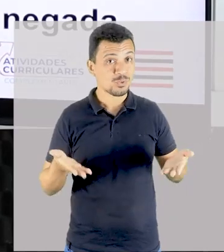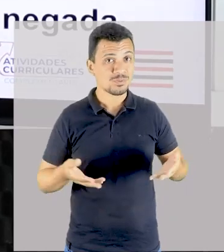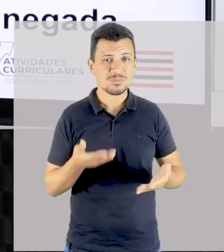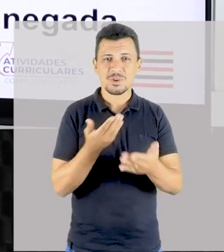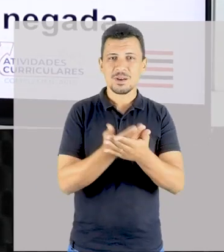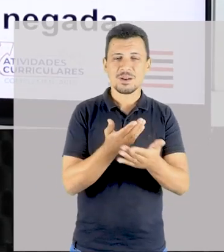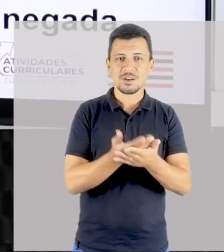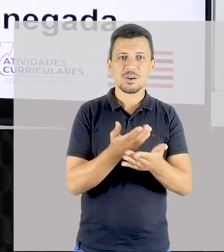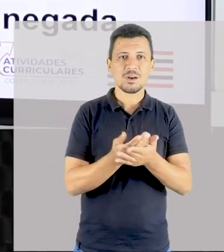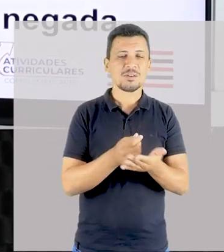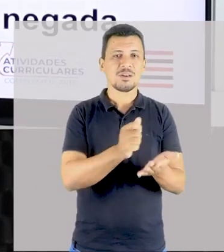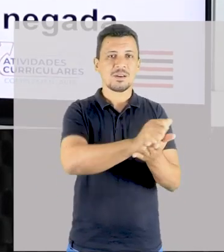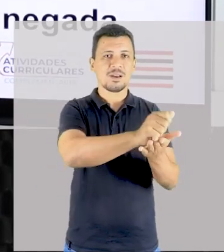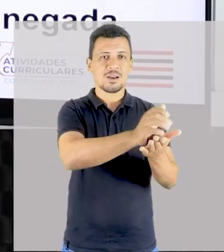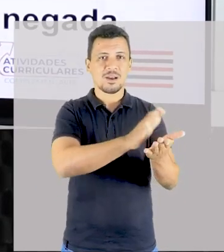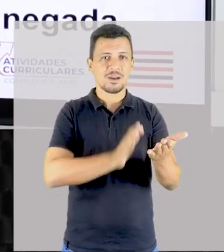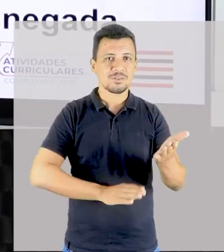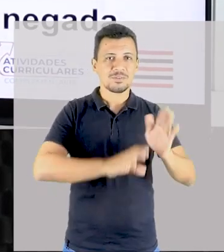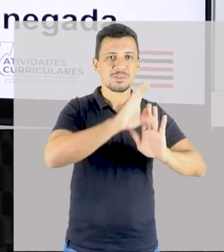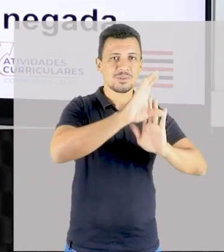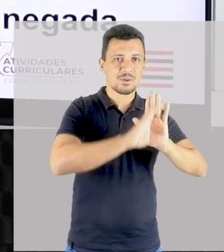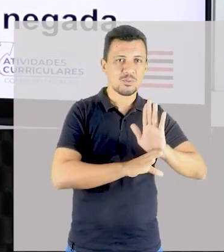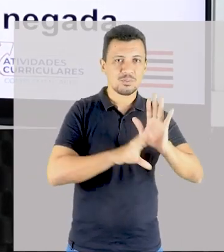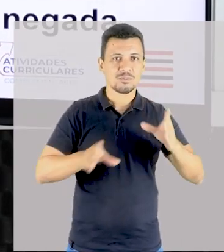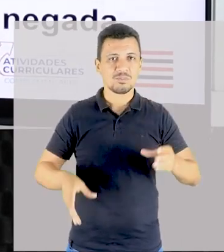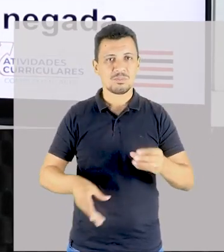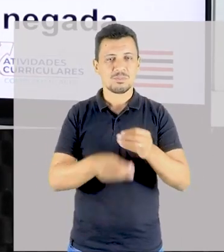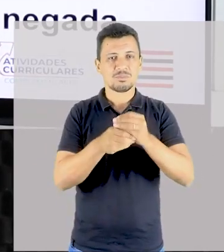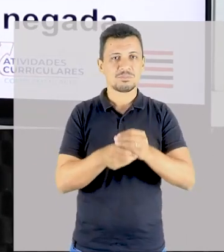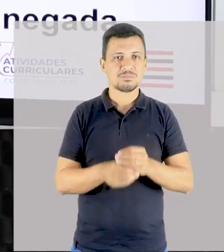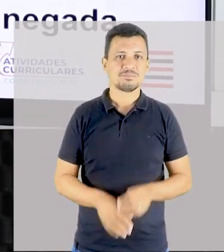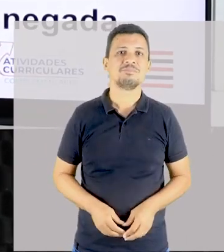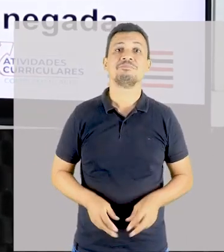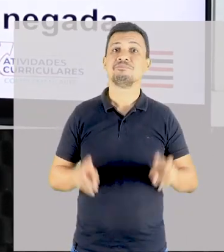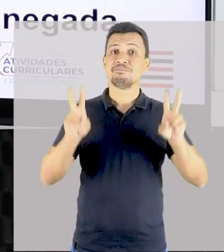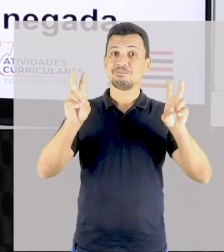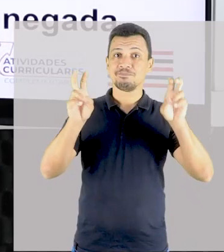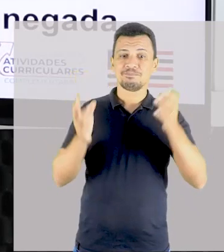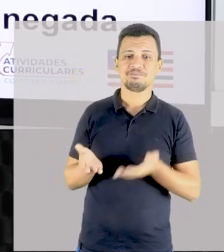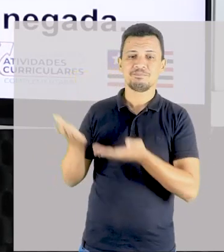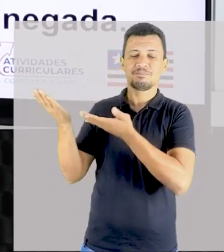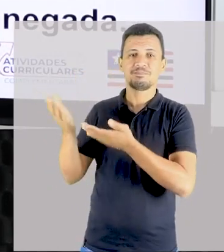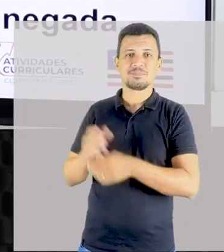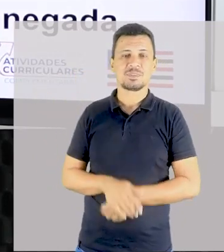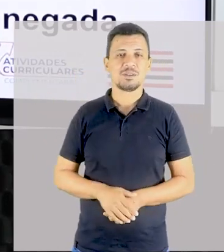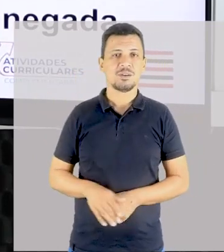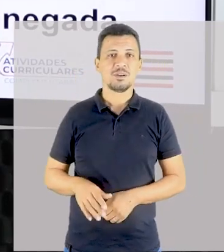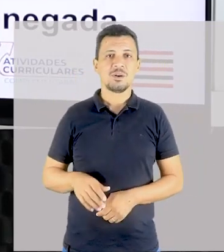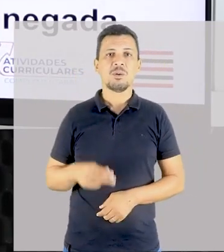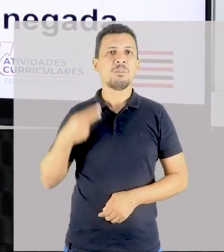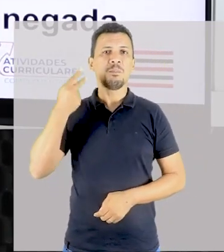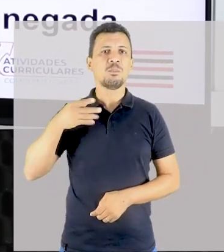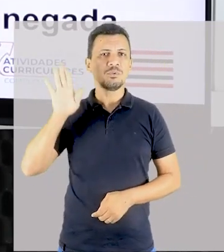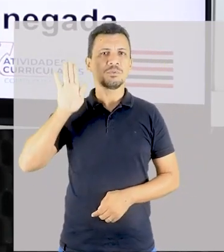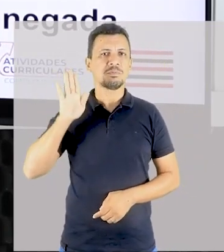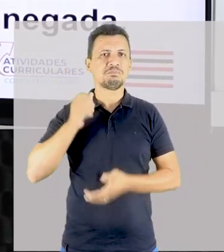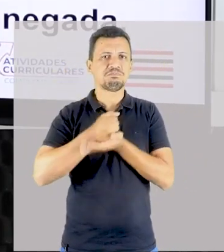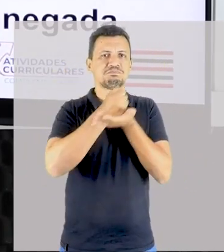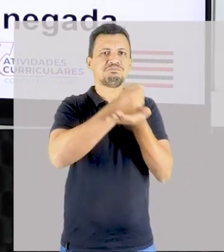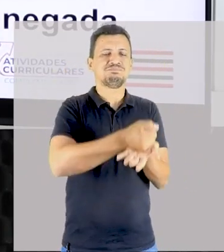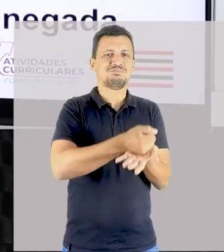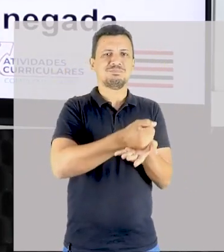mais uma aula das atividades curriculares complementares e dessa vez vamos tratar do assunto populismo